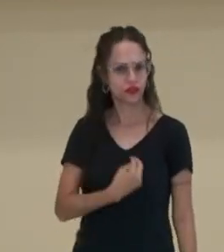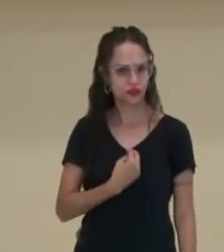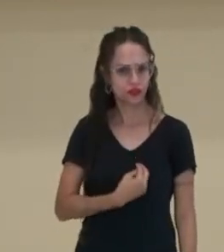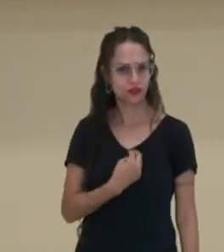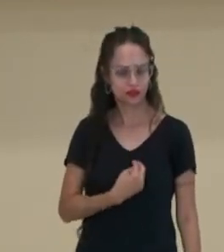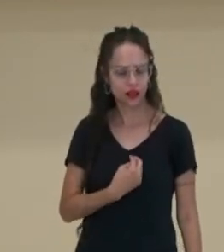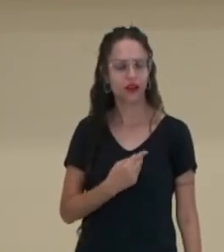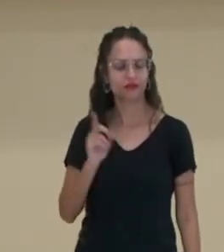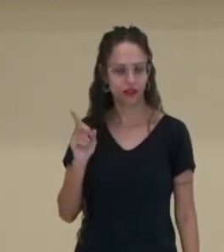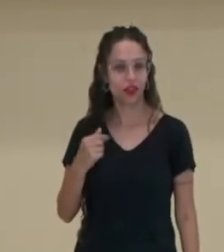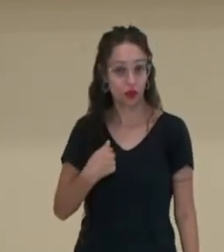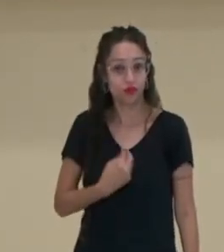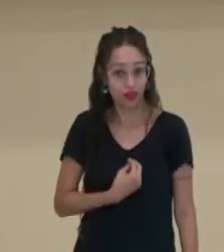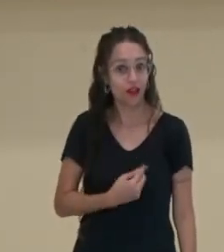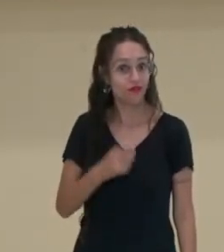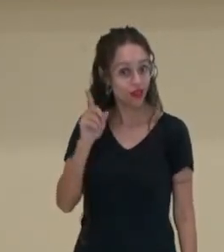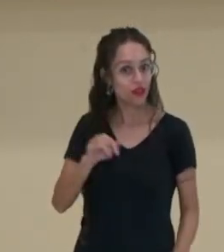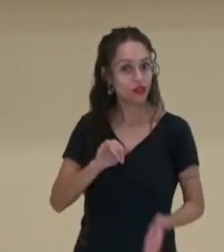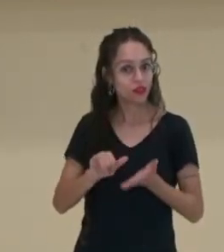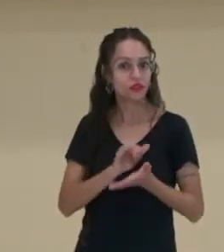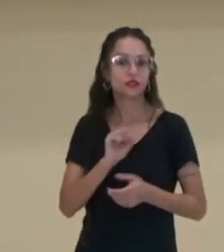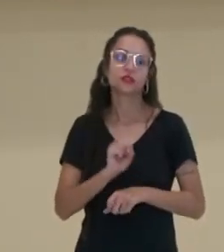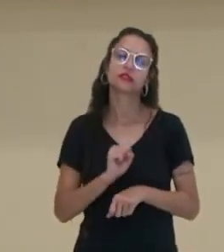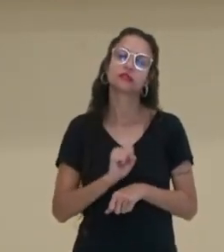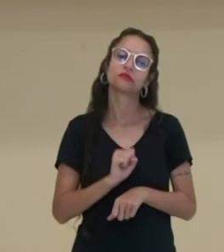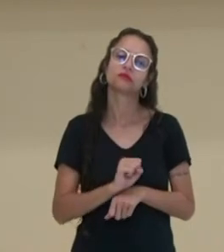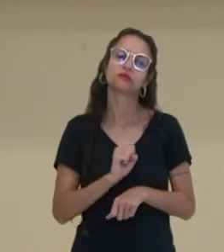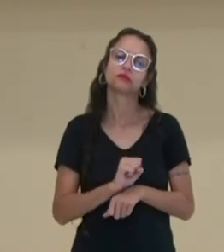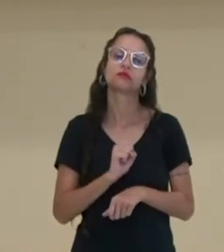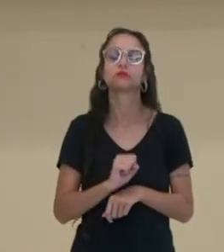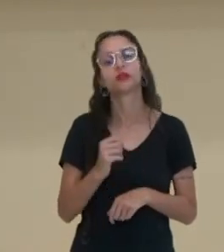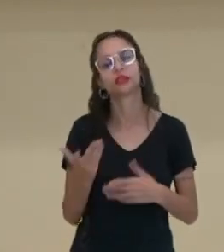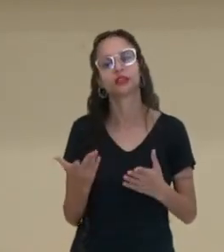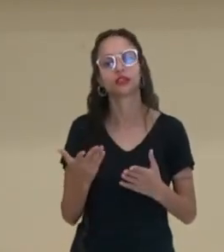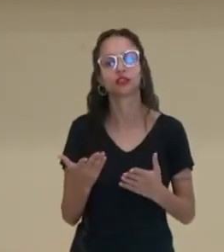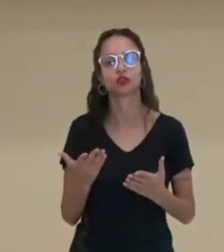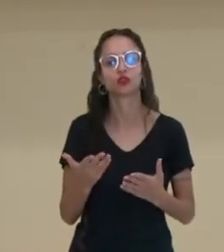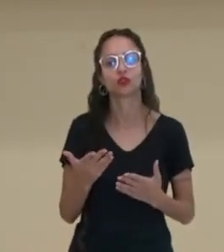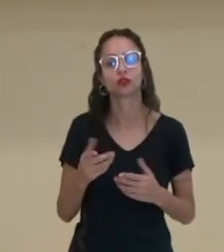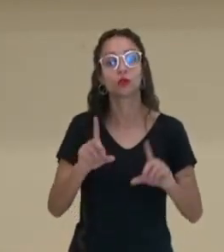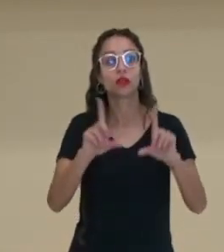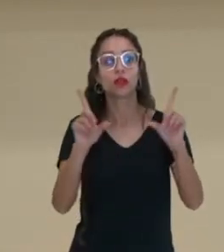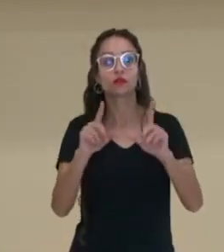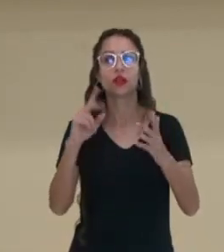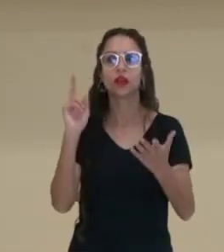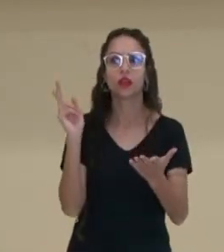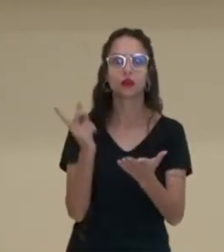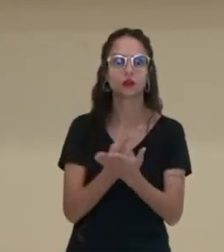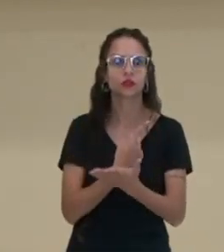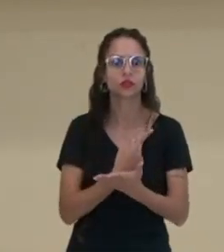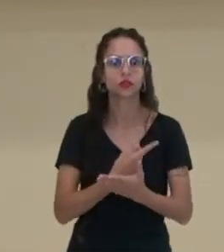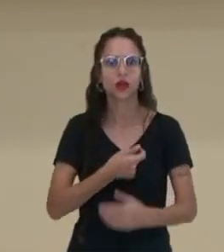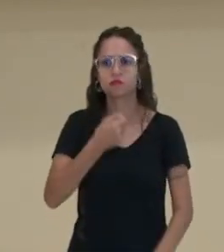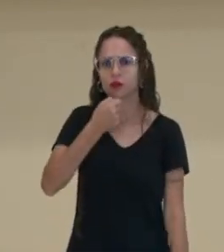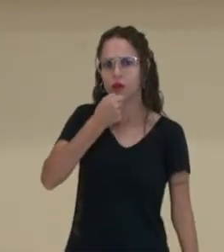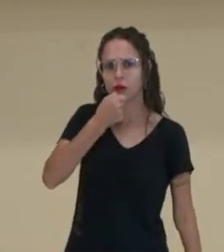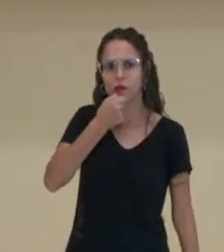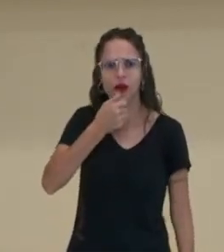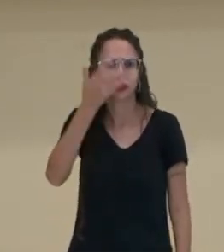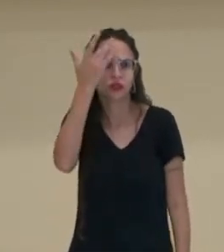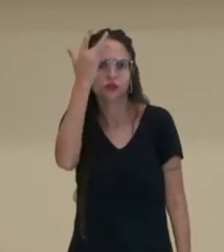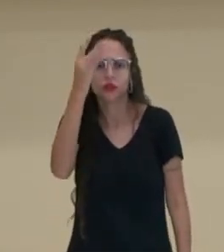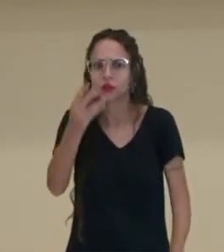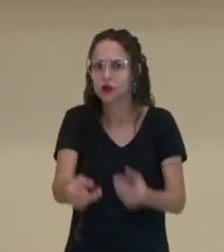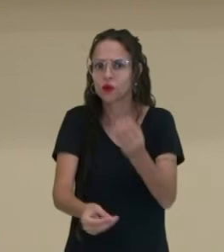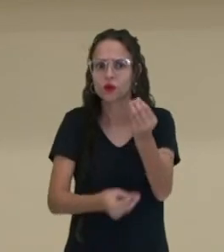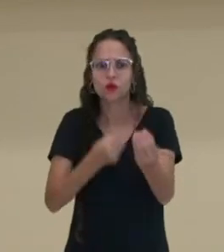que já passou. Eu estava lá esperando um programa, né? Numa emissora, quando o jornalista não sabia como